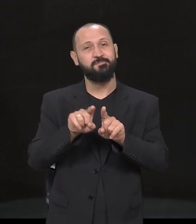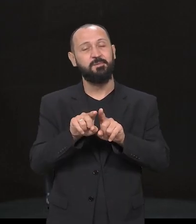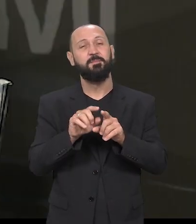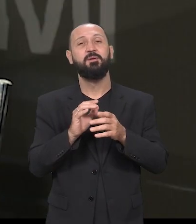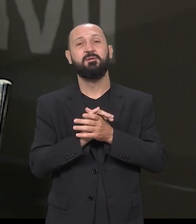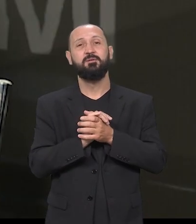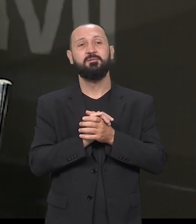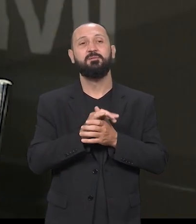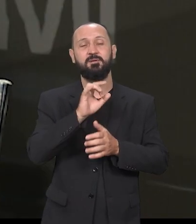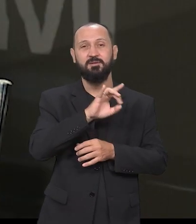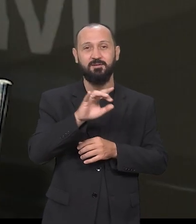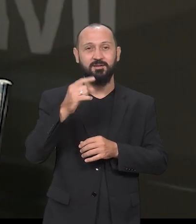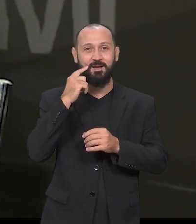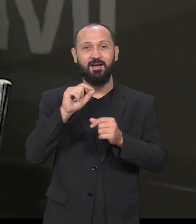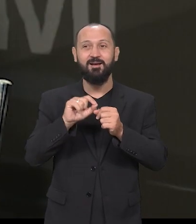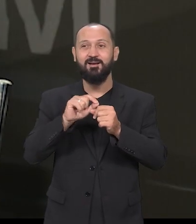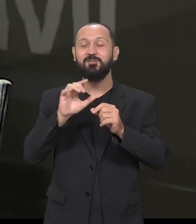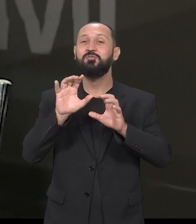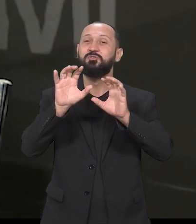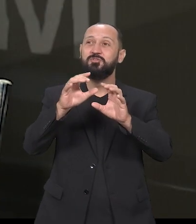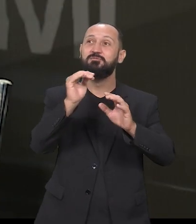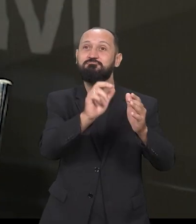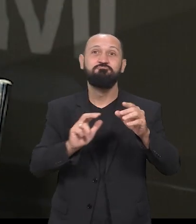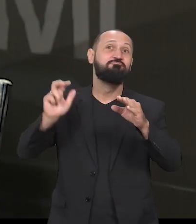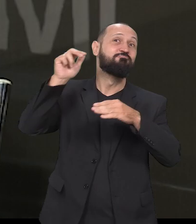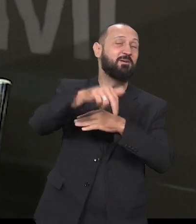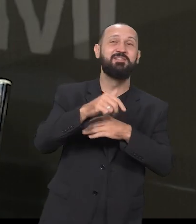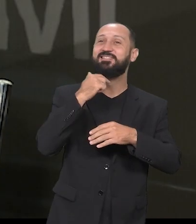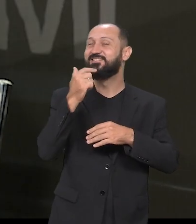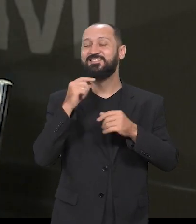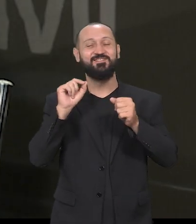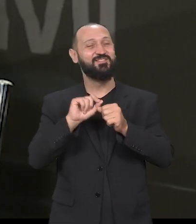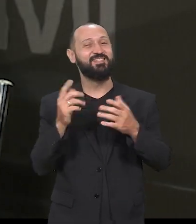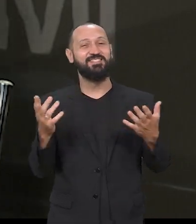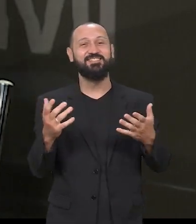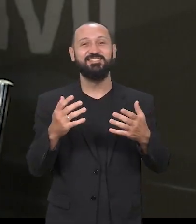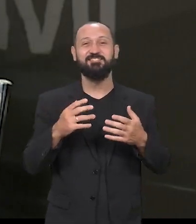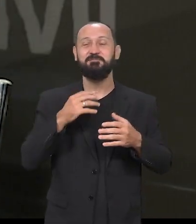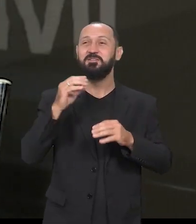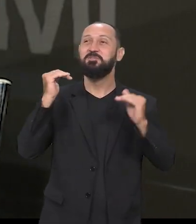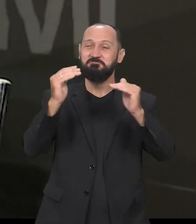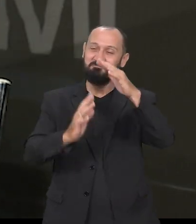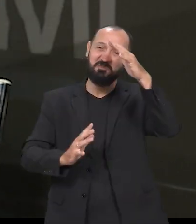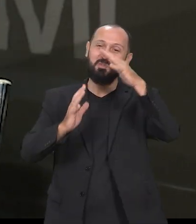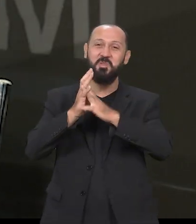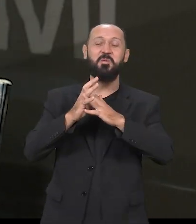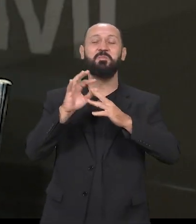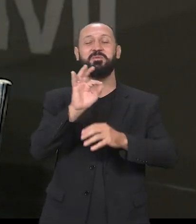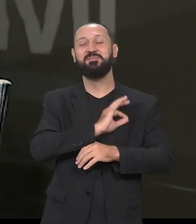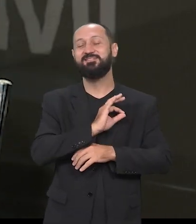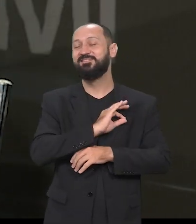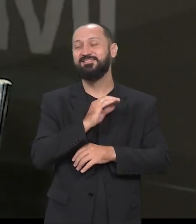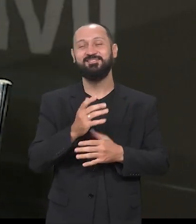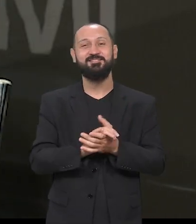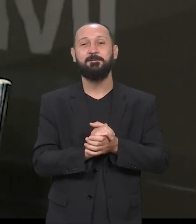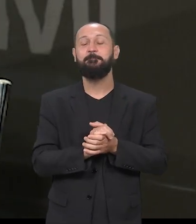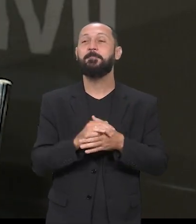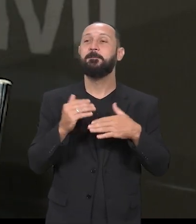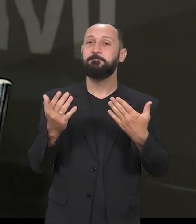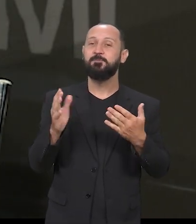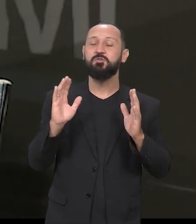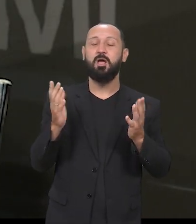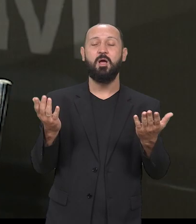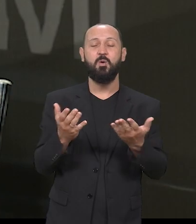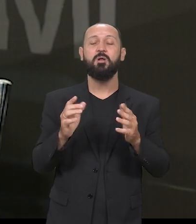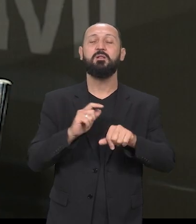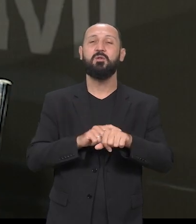né? Cada pulo, né? Cada forma que a gente não consegue fazer. Nem o mais top dos policiais. Rafaela,